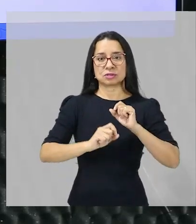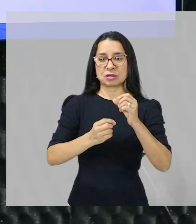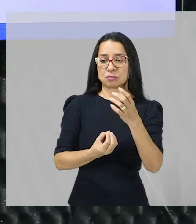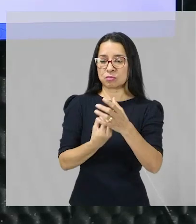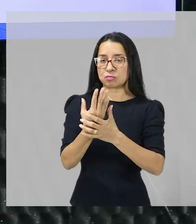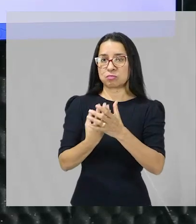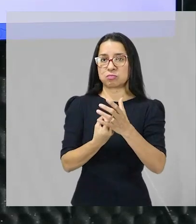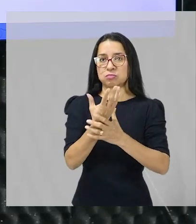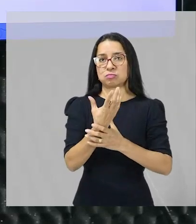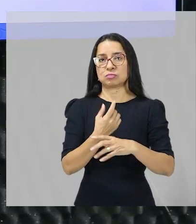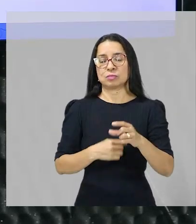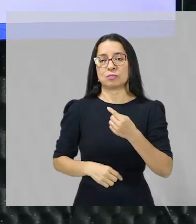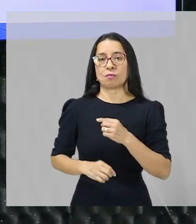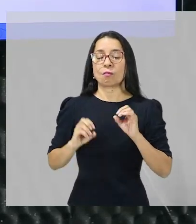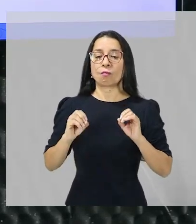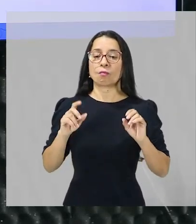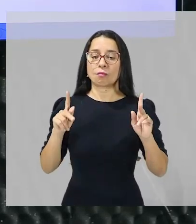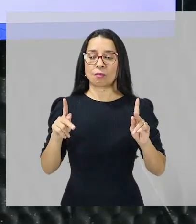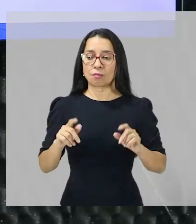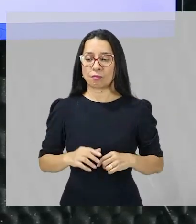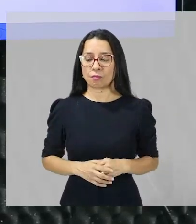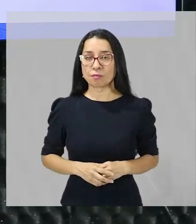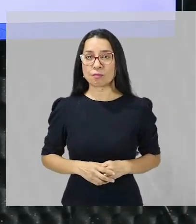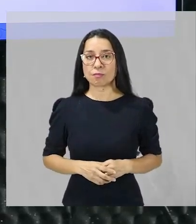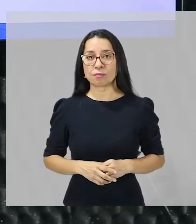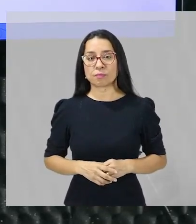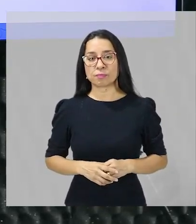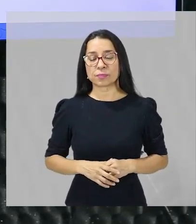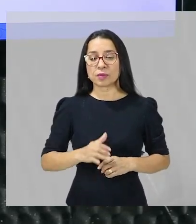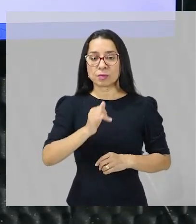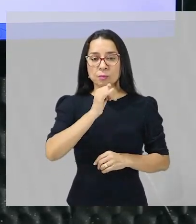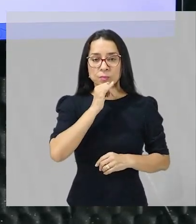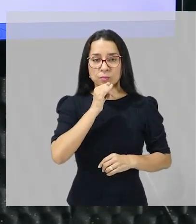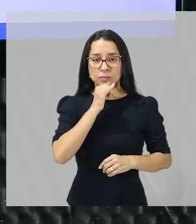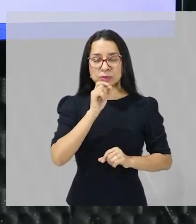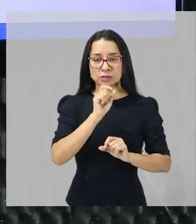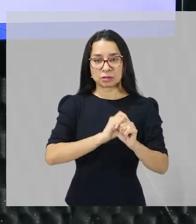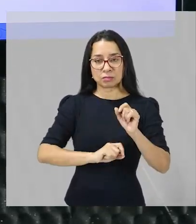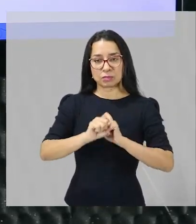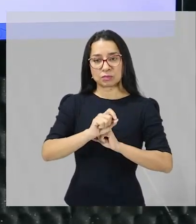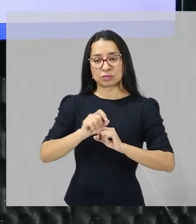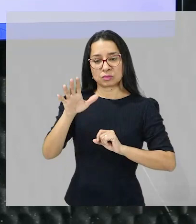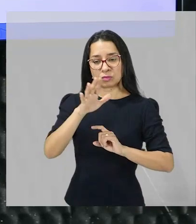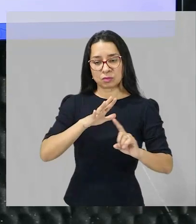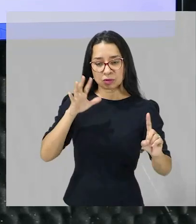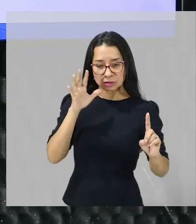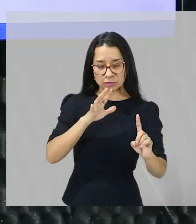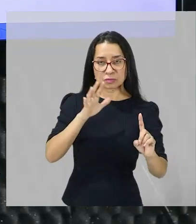produzidos. Ok, pessoal? Então, aqui é um exemplo do fator ambiental